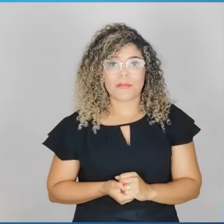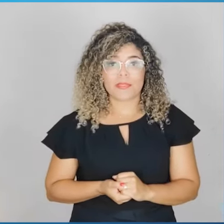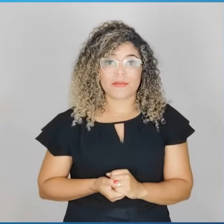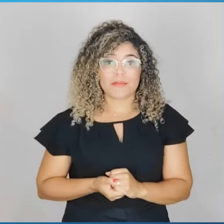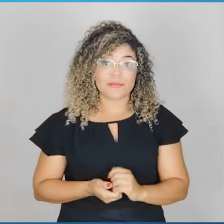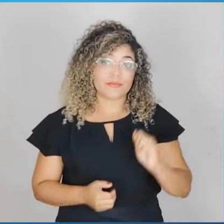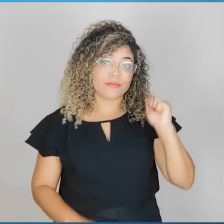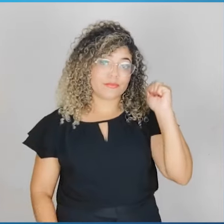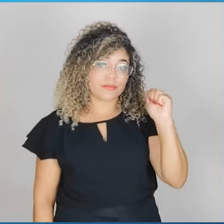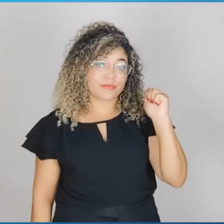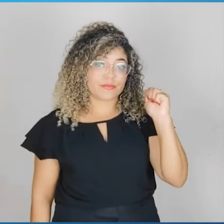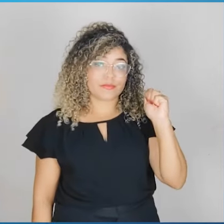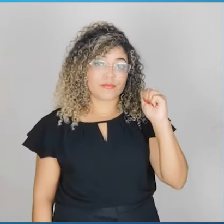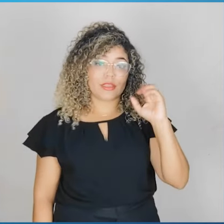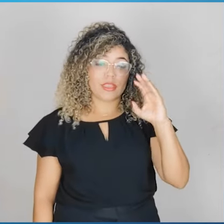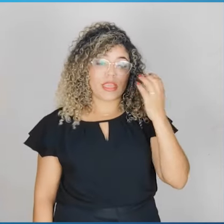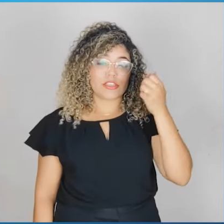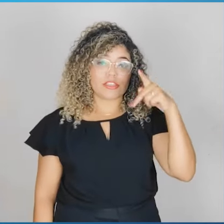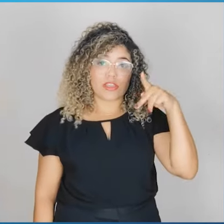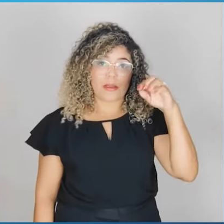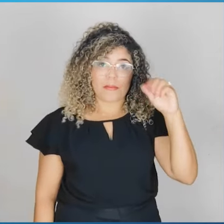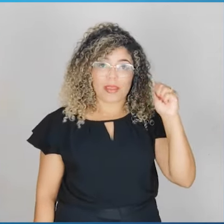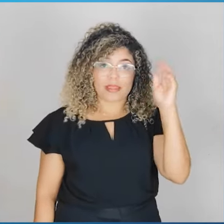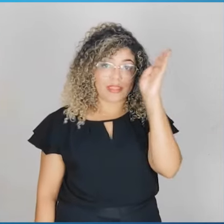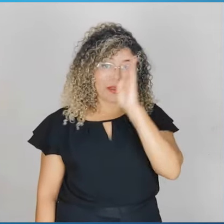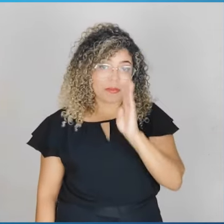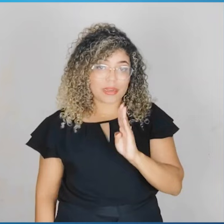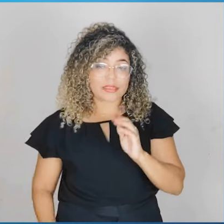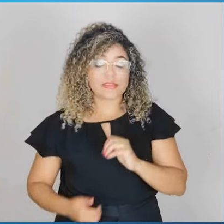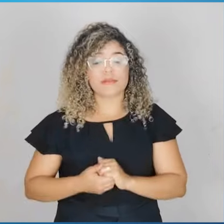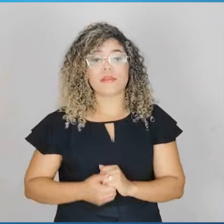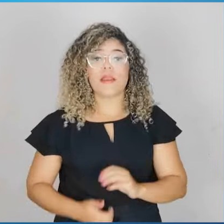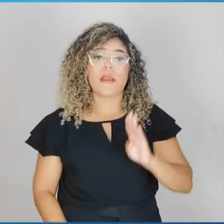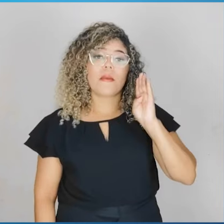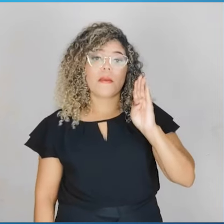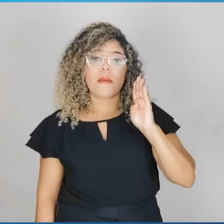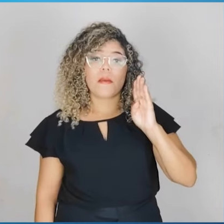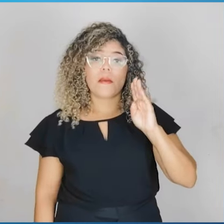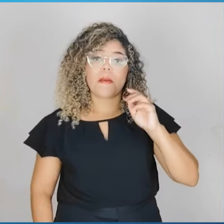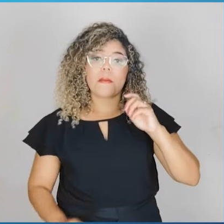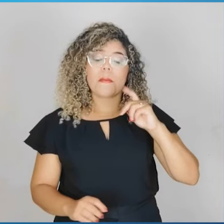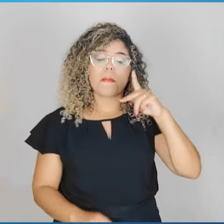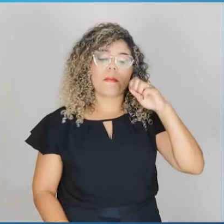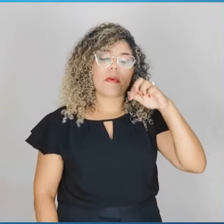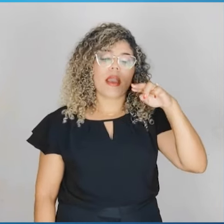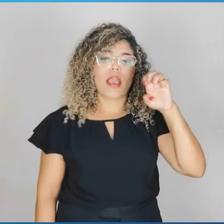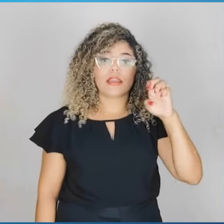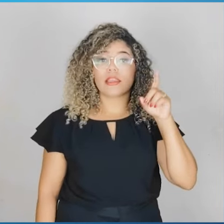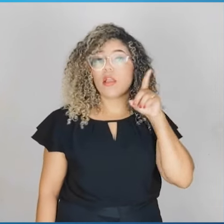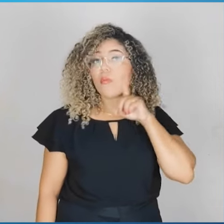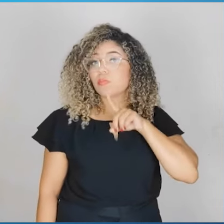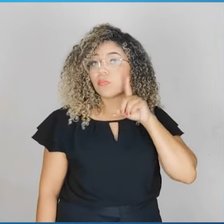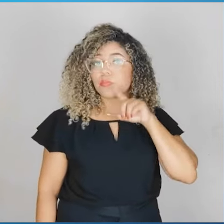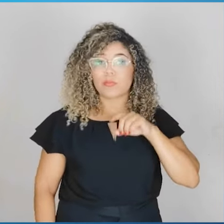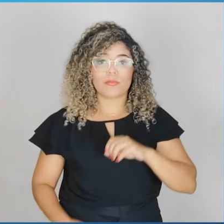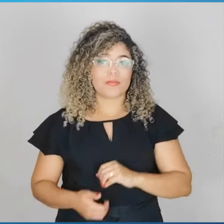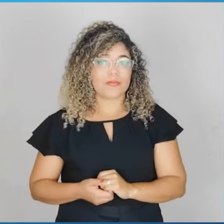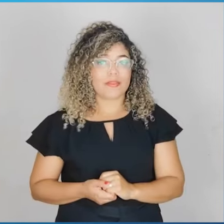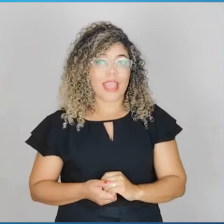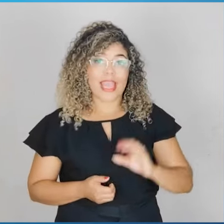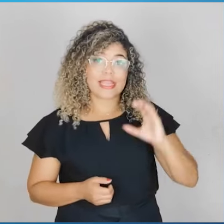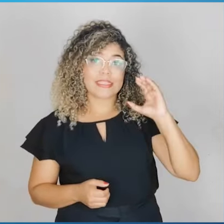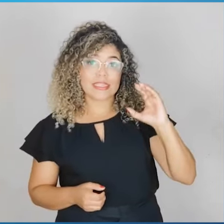Letra A, Chapada Diamantina, Brasil. B, Parque Nacional do Yellowstone, nos Estados Unidos.